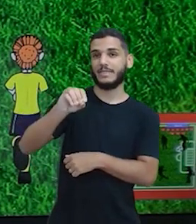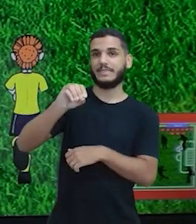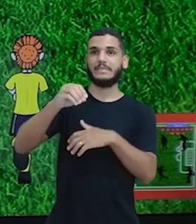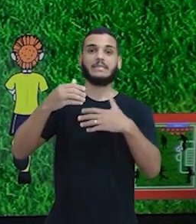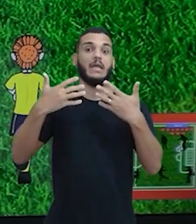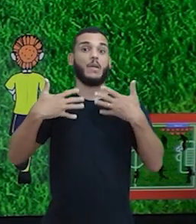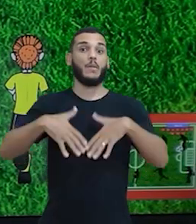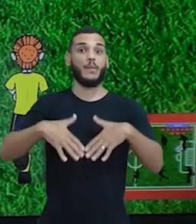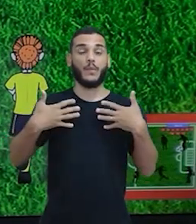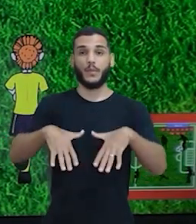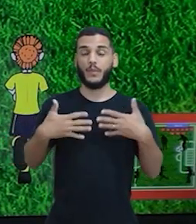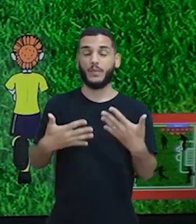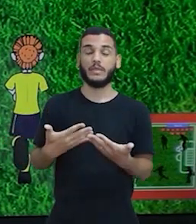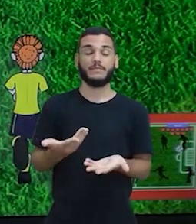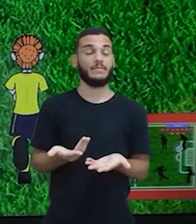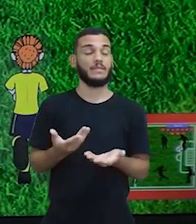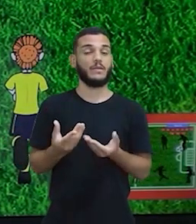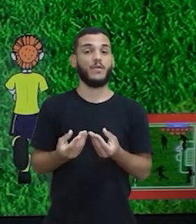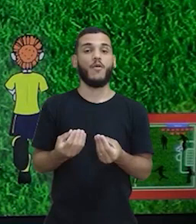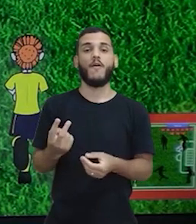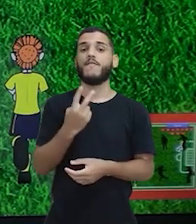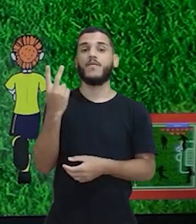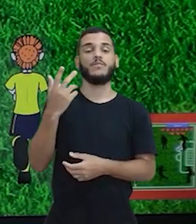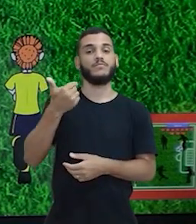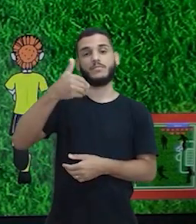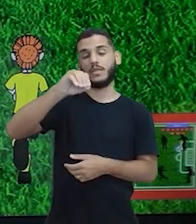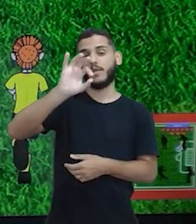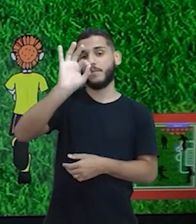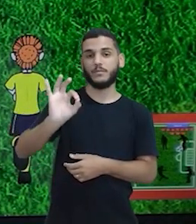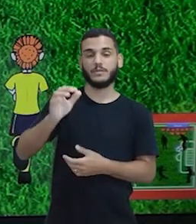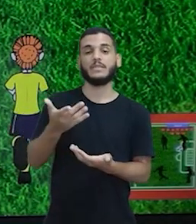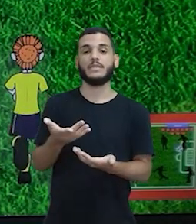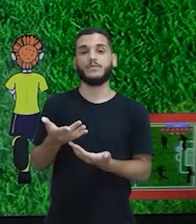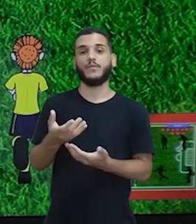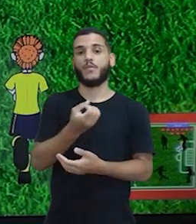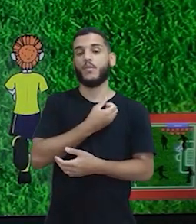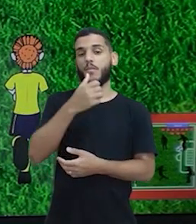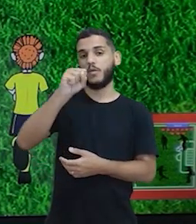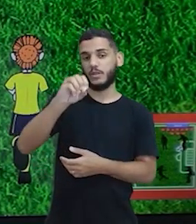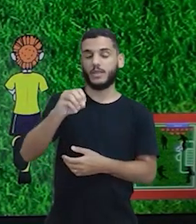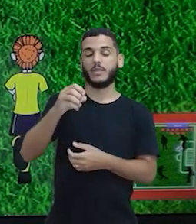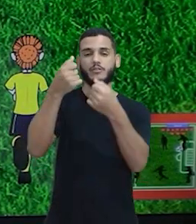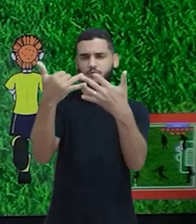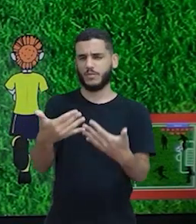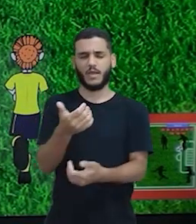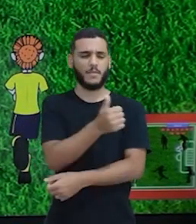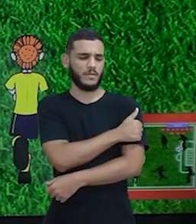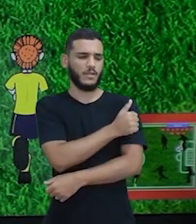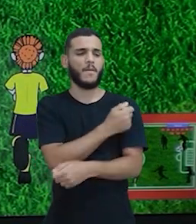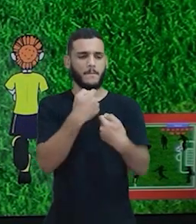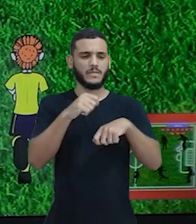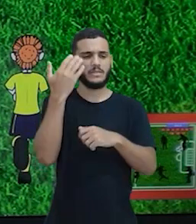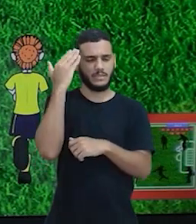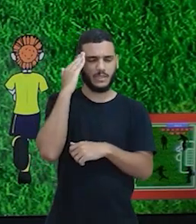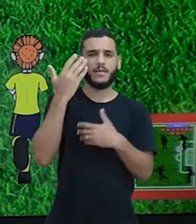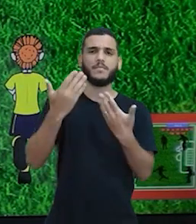Eita Bora ver como é que fica 10% de 80 e aí como é que resolve a questão vamos explicar para os nossos alunos aqui né como vai entender né